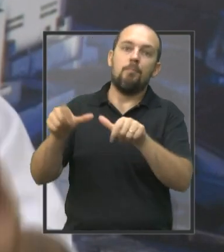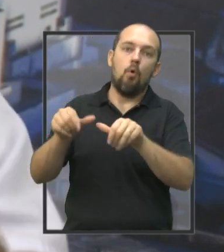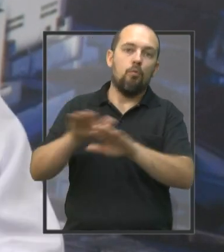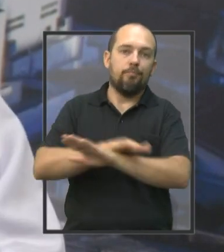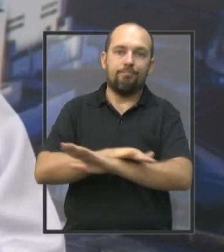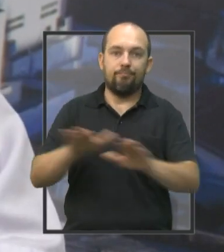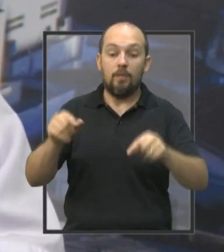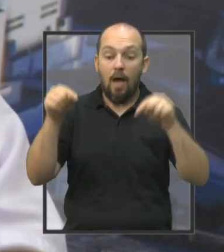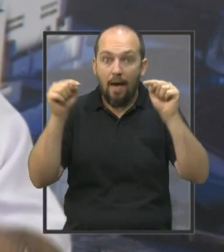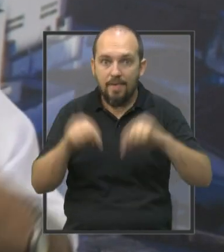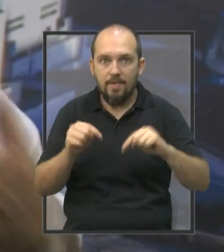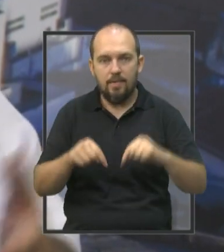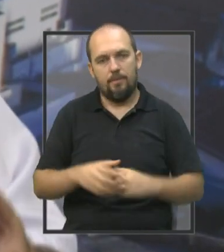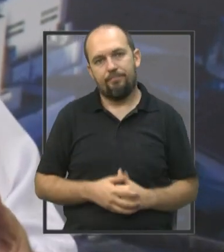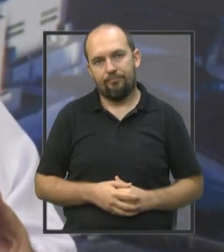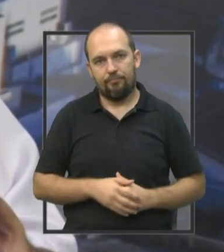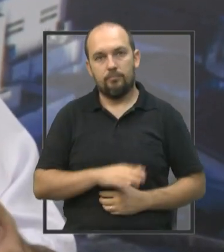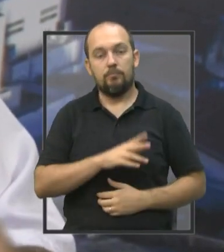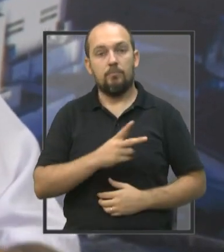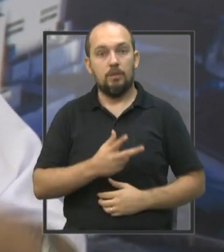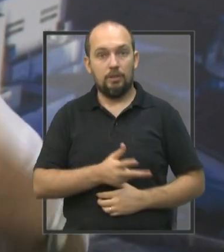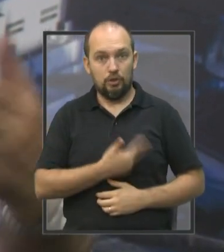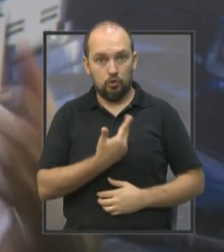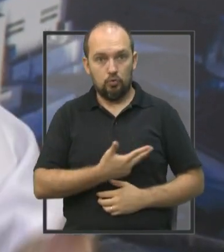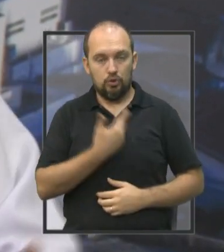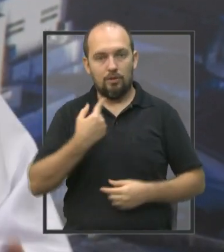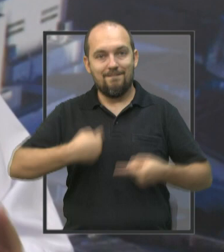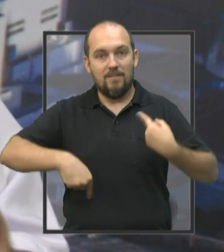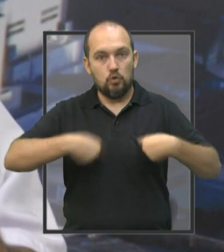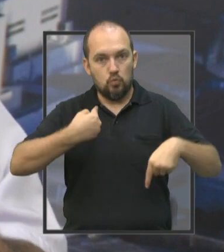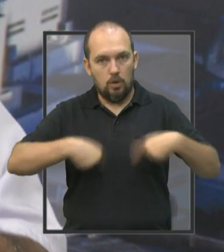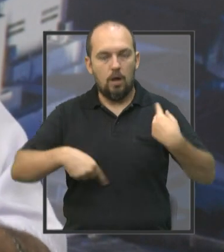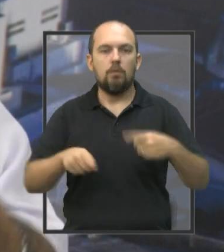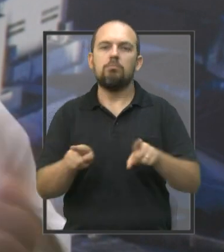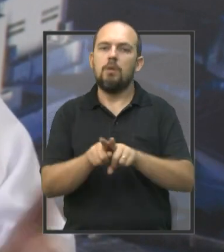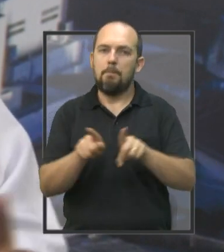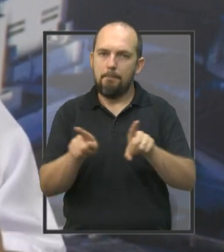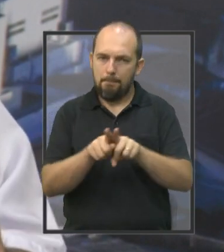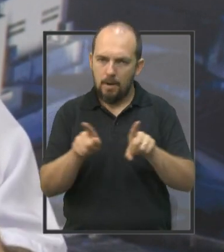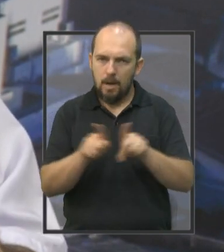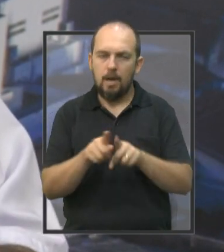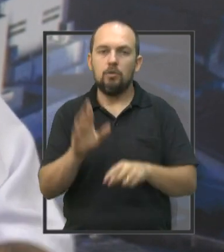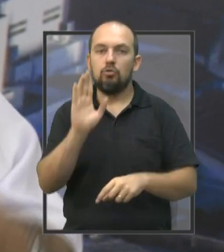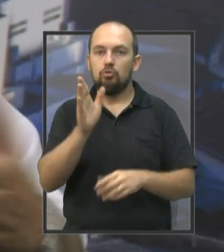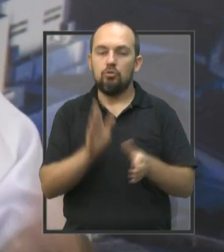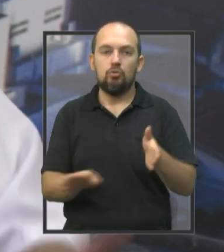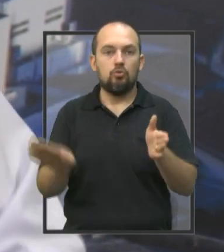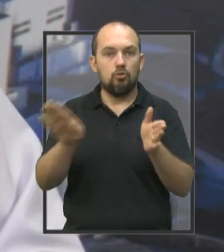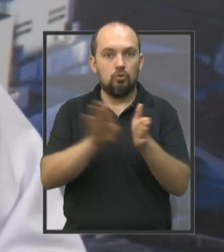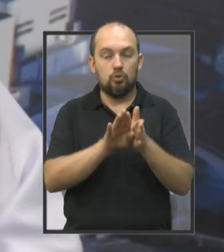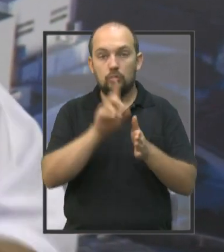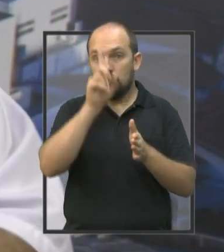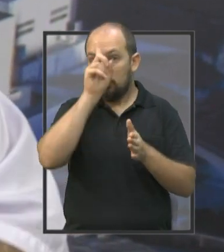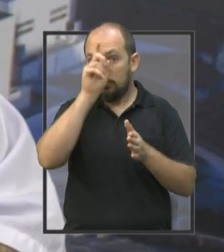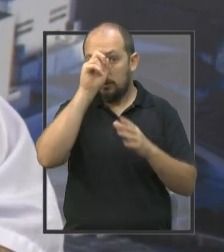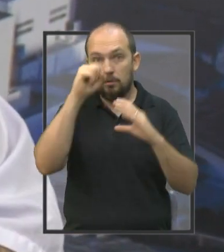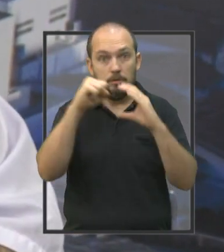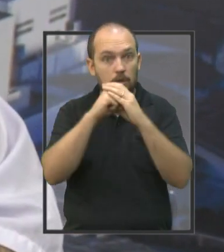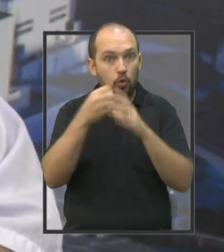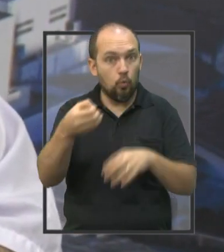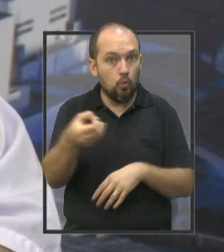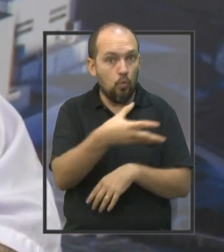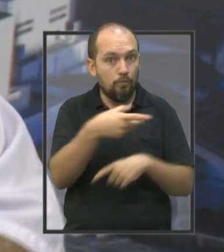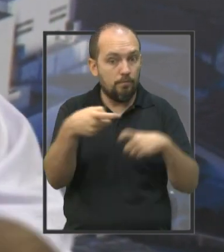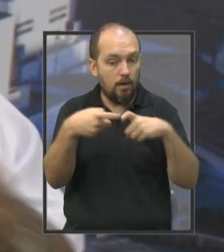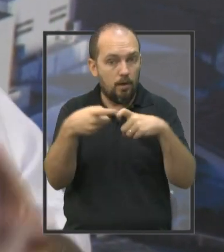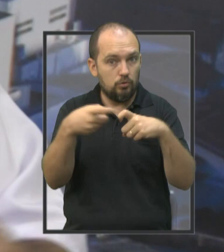as cirurgias vasculares também. Chegaram na Santa Casa novos cirurgiões